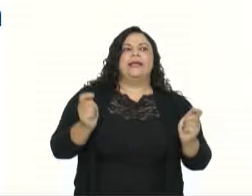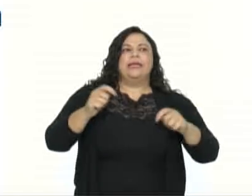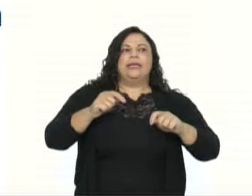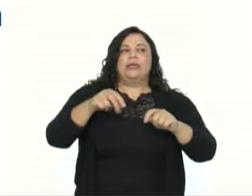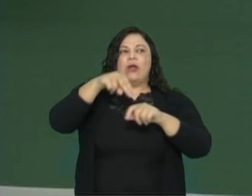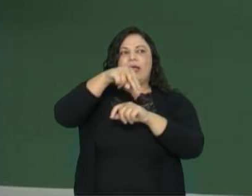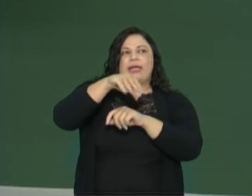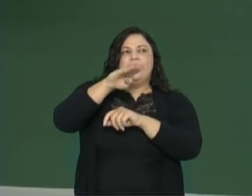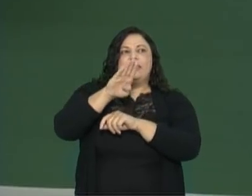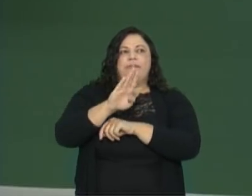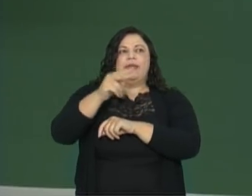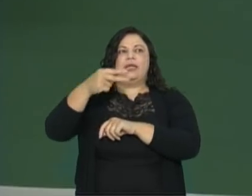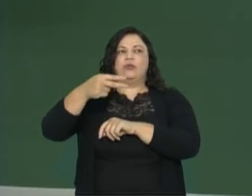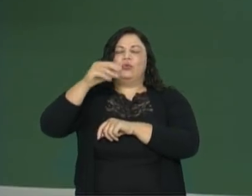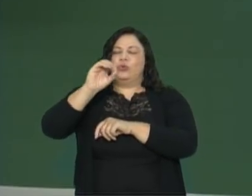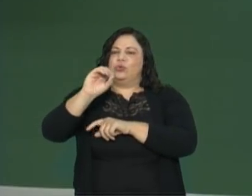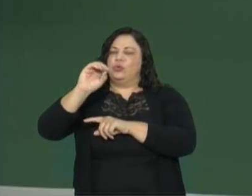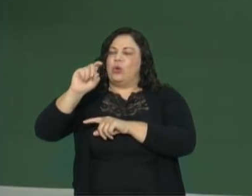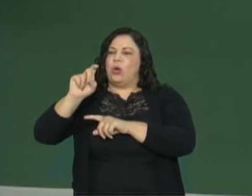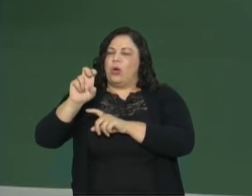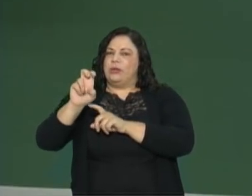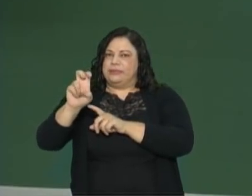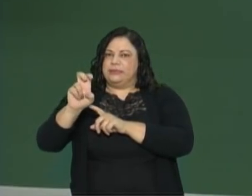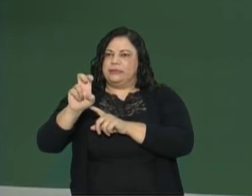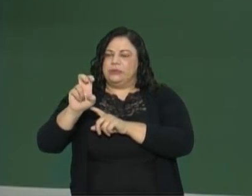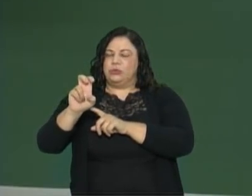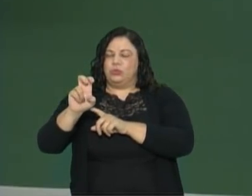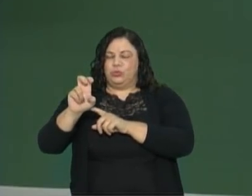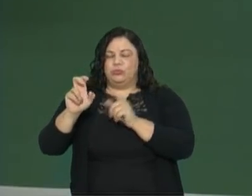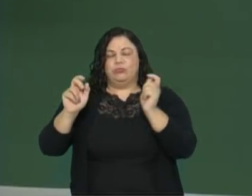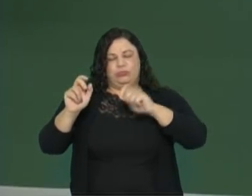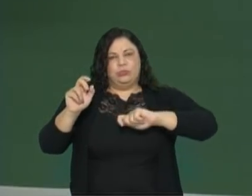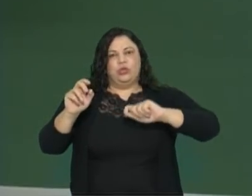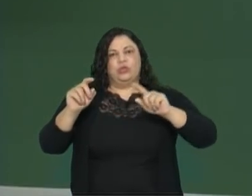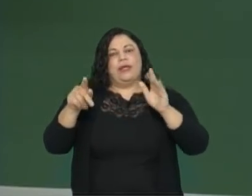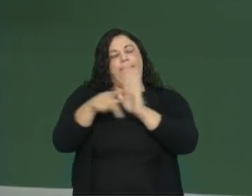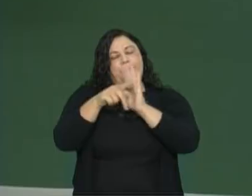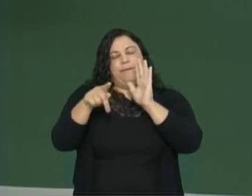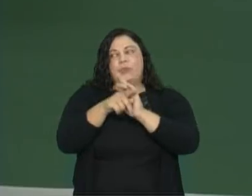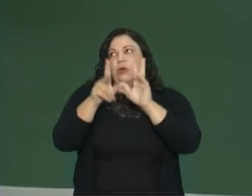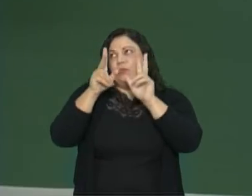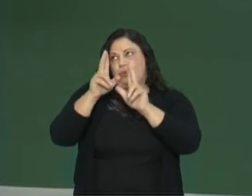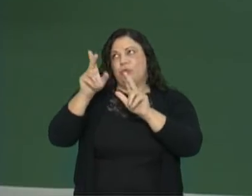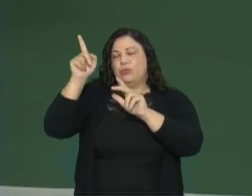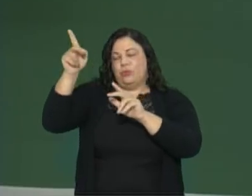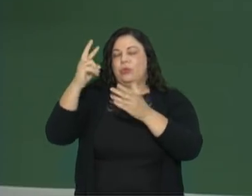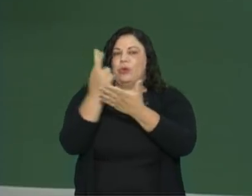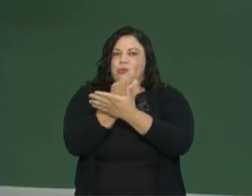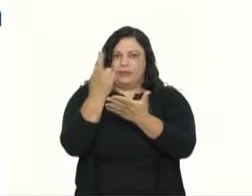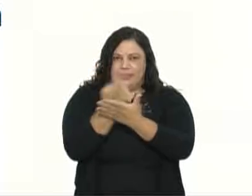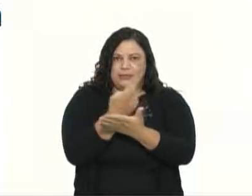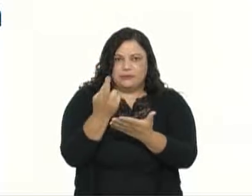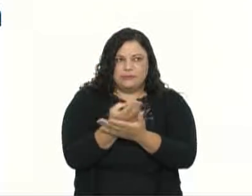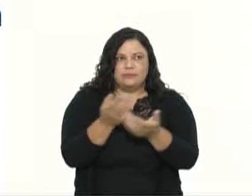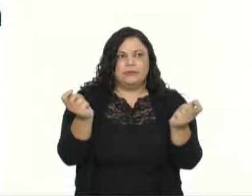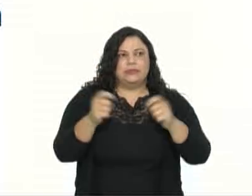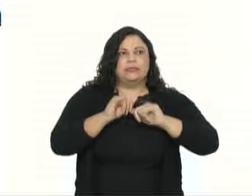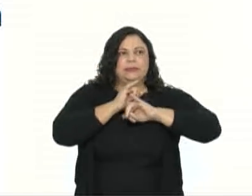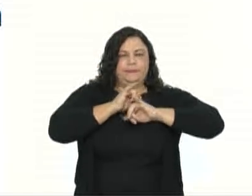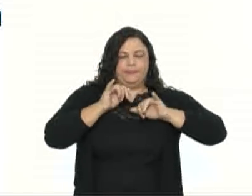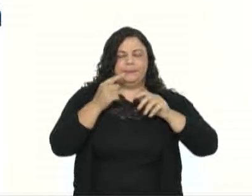aqui já era da reportagem, tá bom? O B aqui tinha que ser minúsculo, mas não tem problema, eu só mantive. Ele é refinado em duas